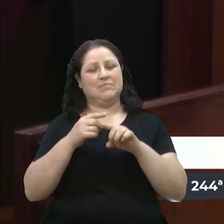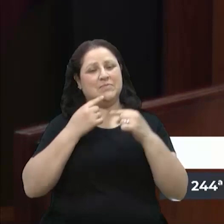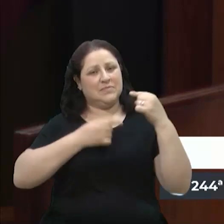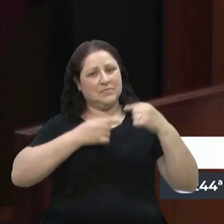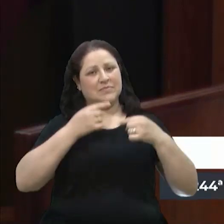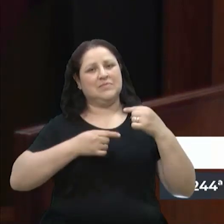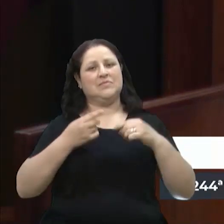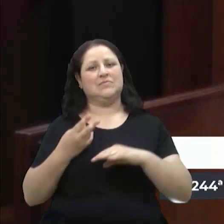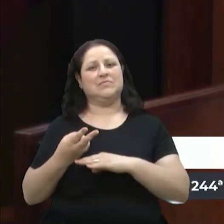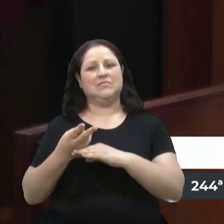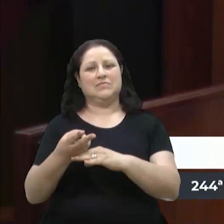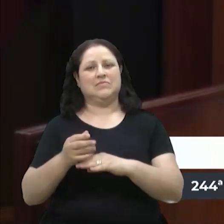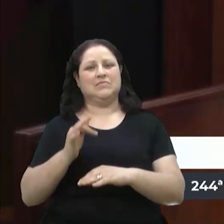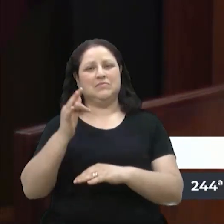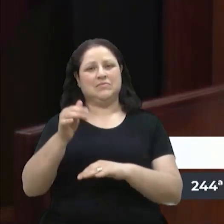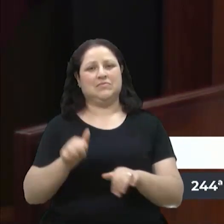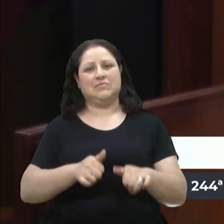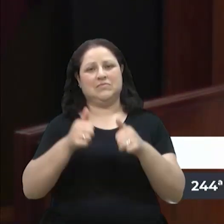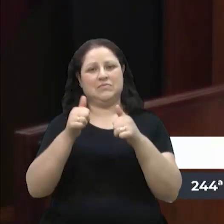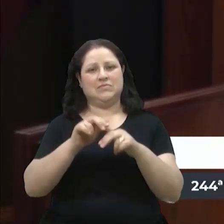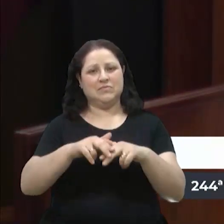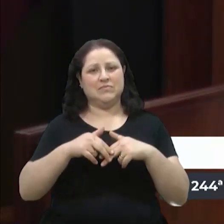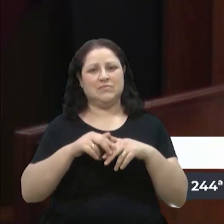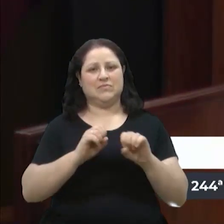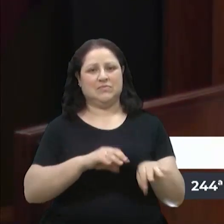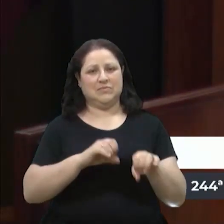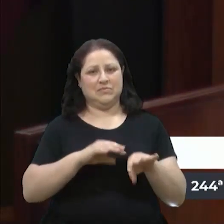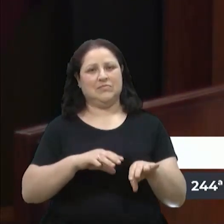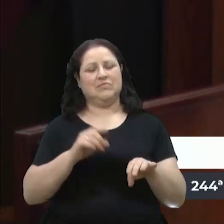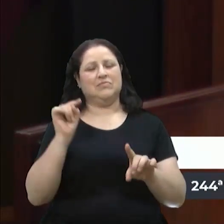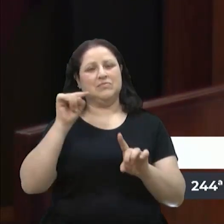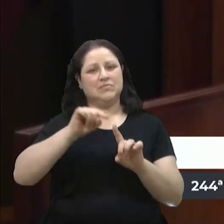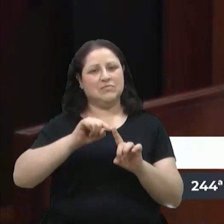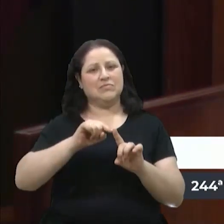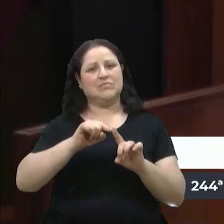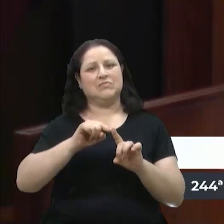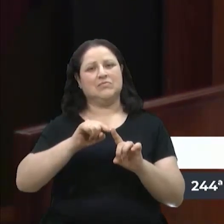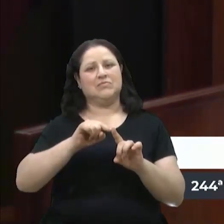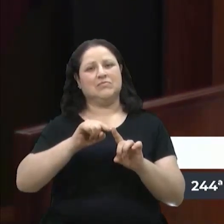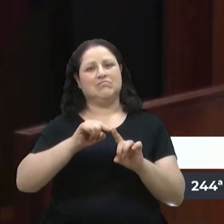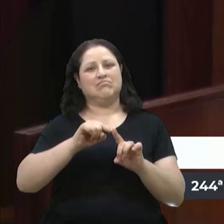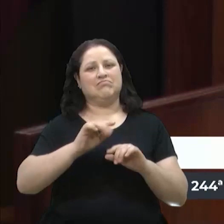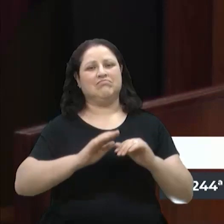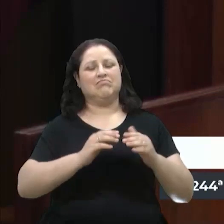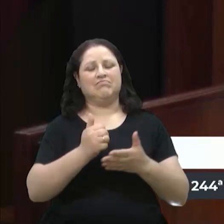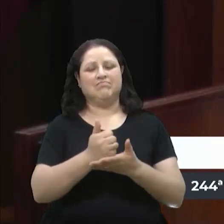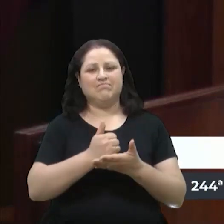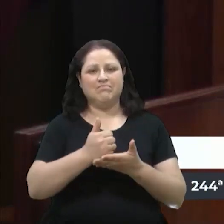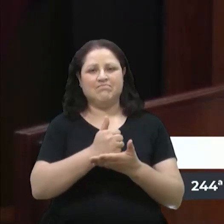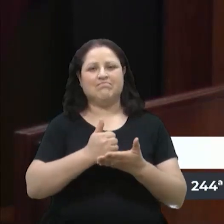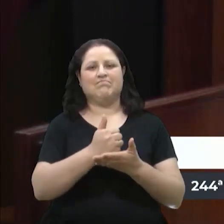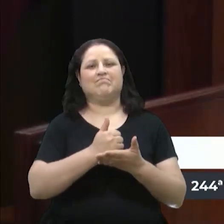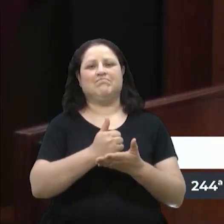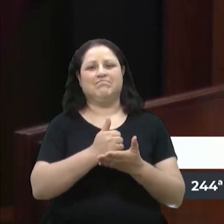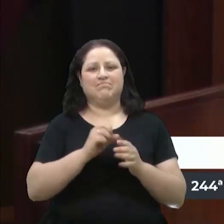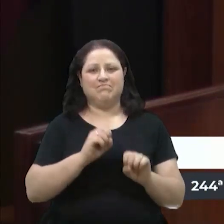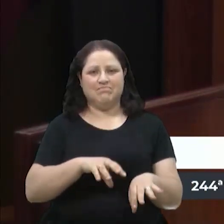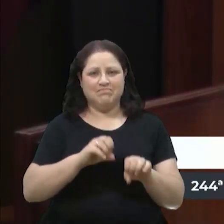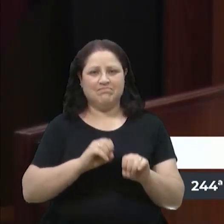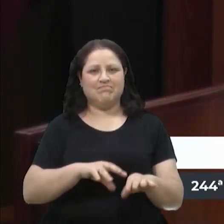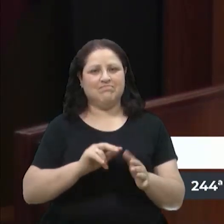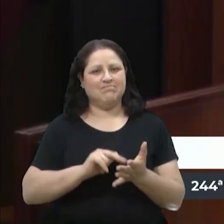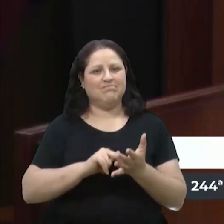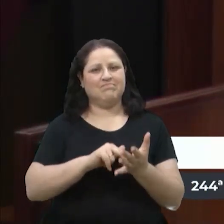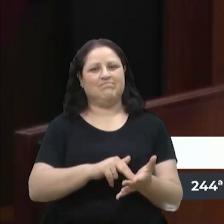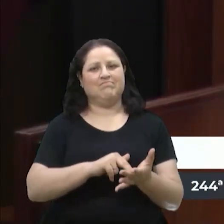a construção dos princípios e valores através de uma educação com base sólida em busca de uma sociedade com